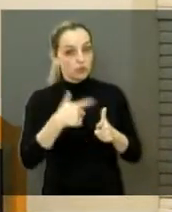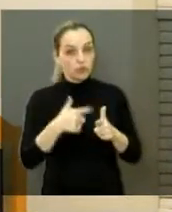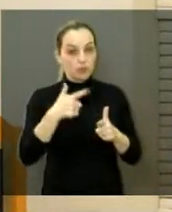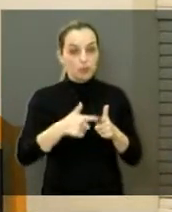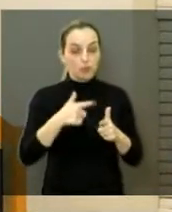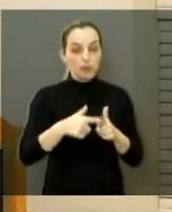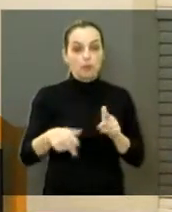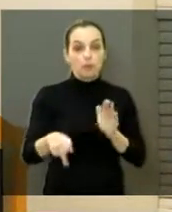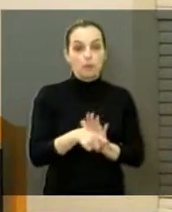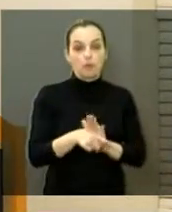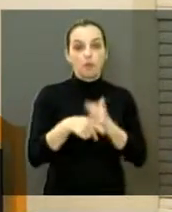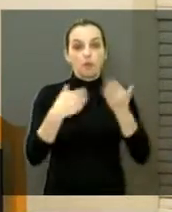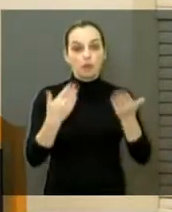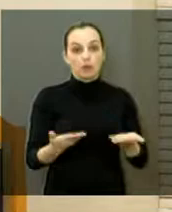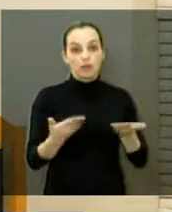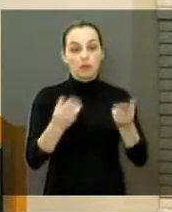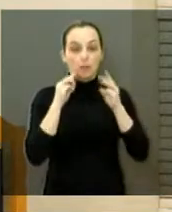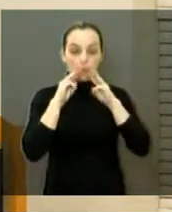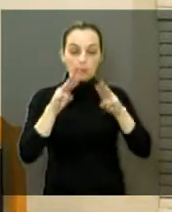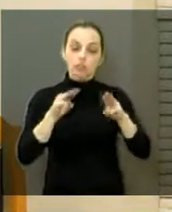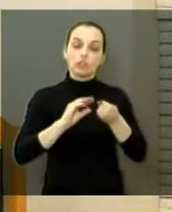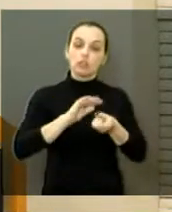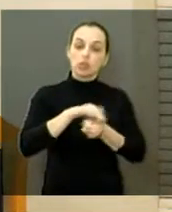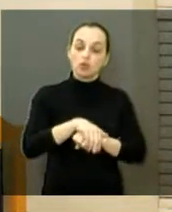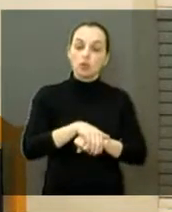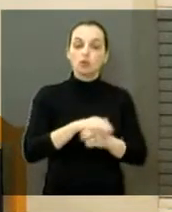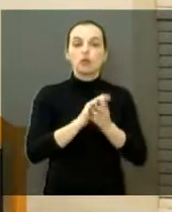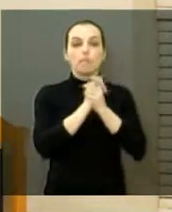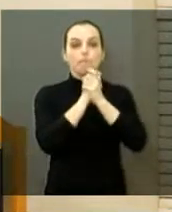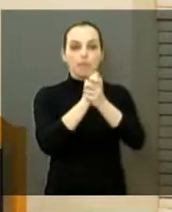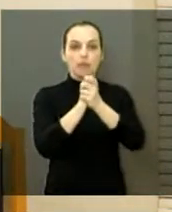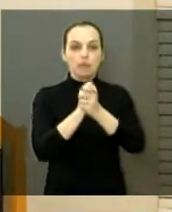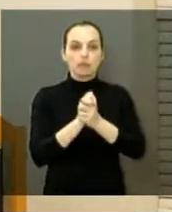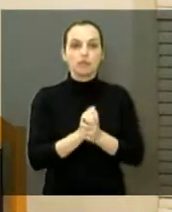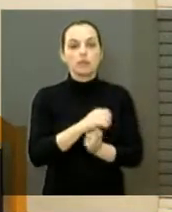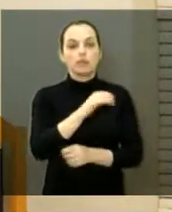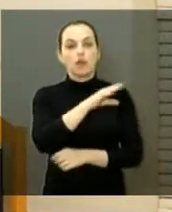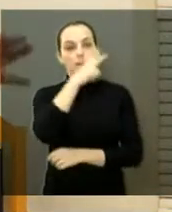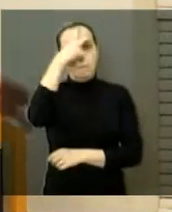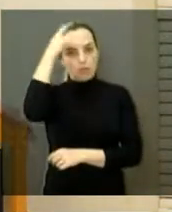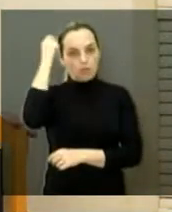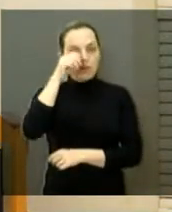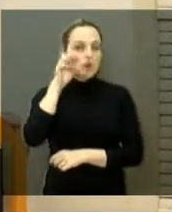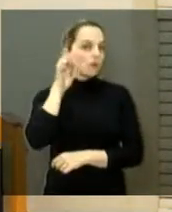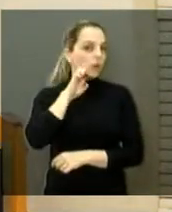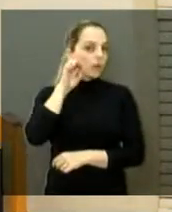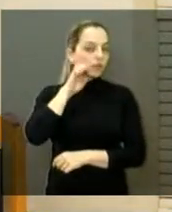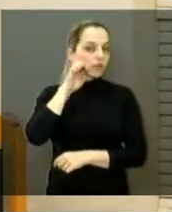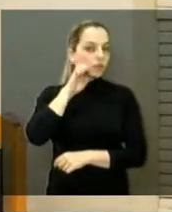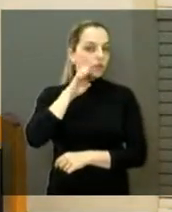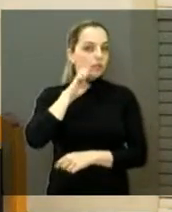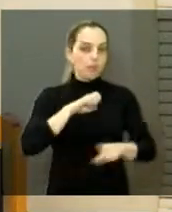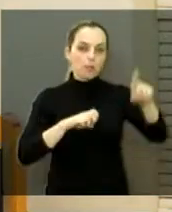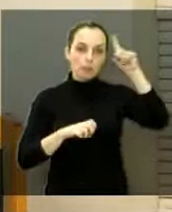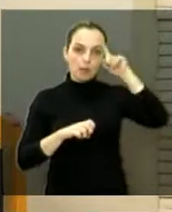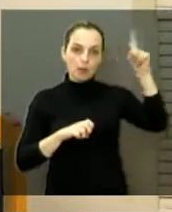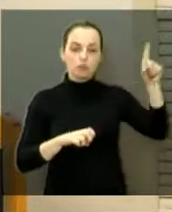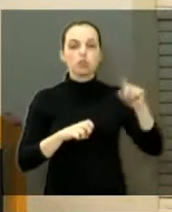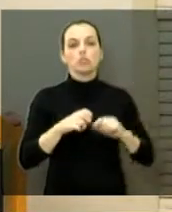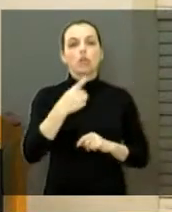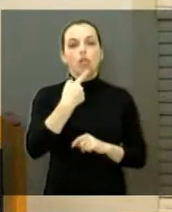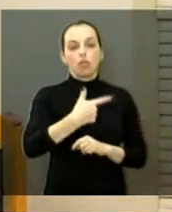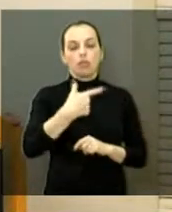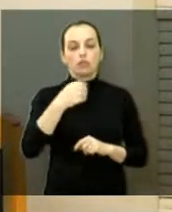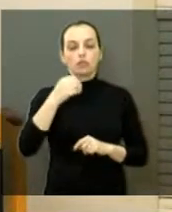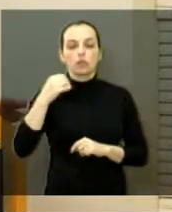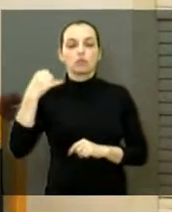resolver. Essa é a minha mensagem dessa noite. Eu queria parabenizar também o prefeito Edinho Silva pela data comemorativa dos 200